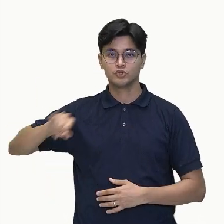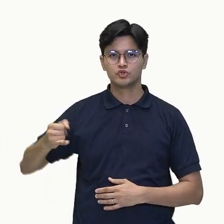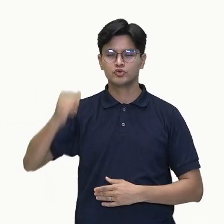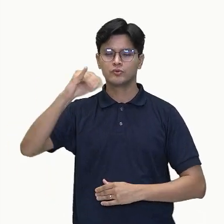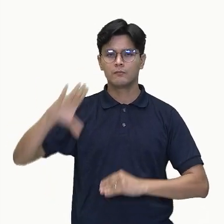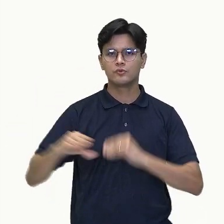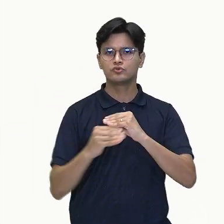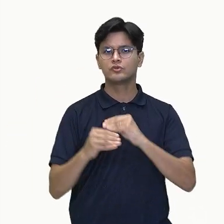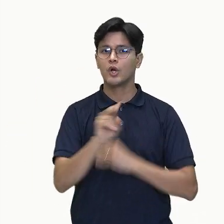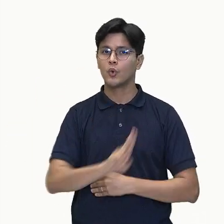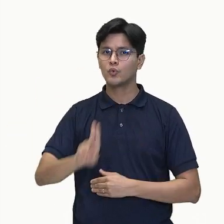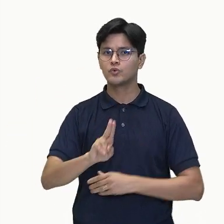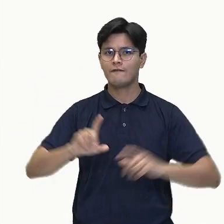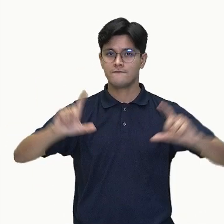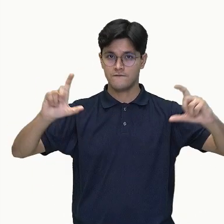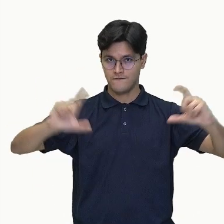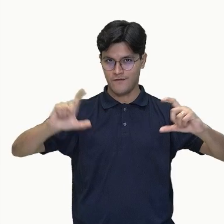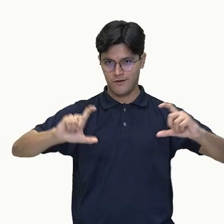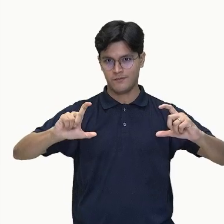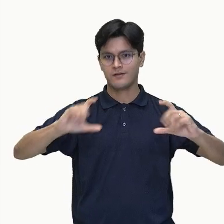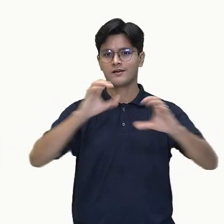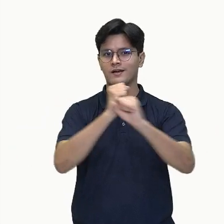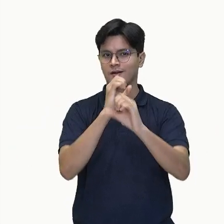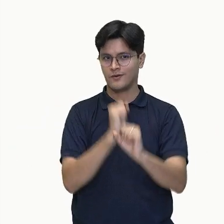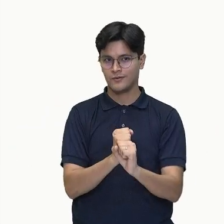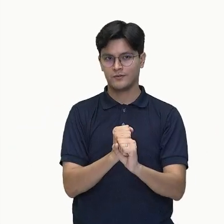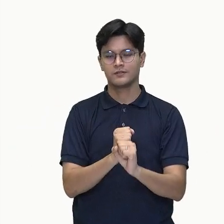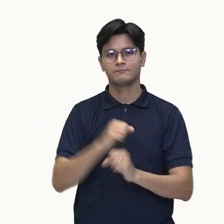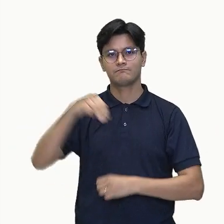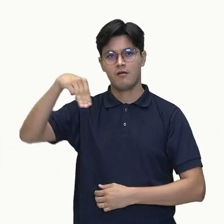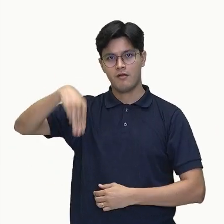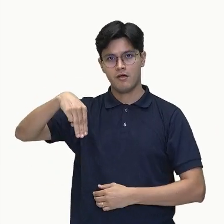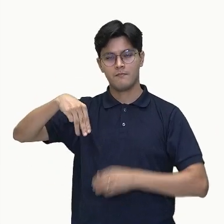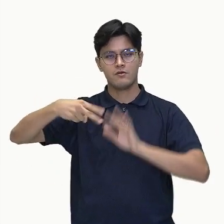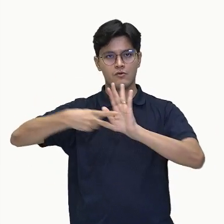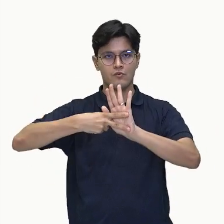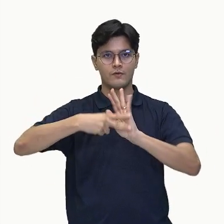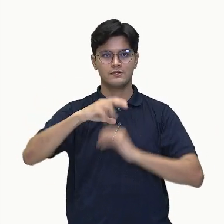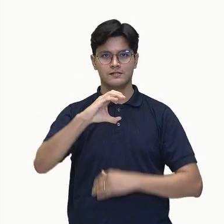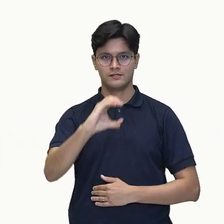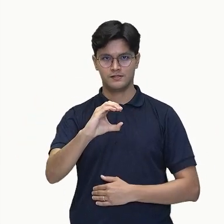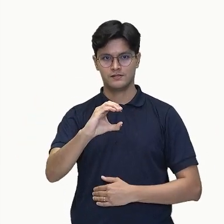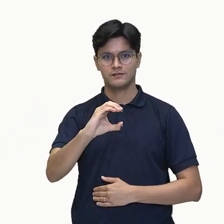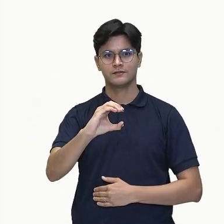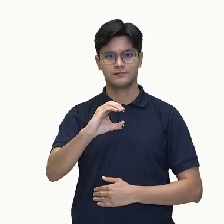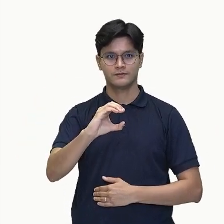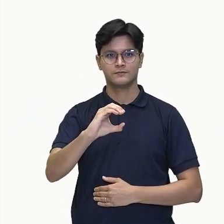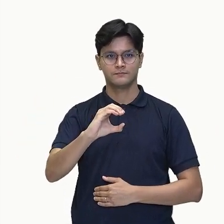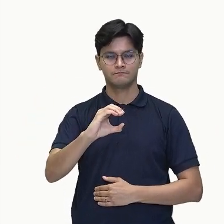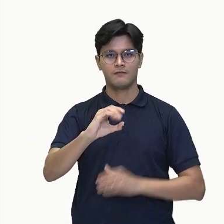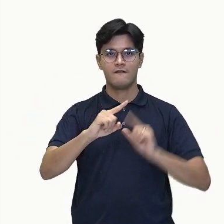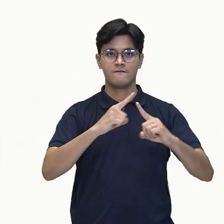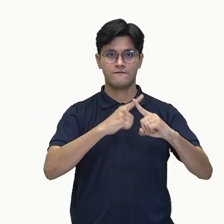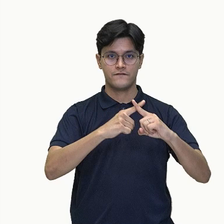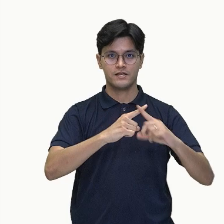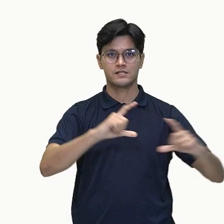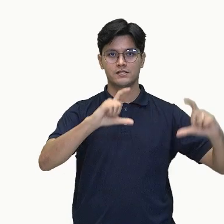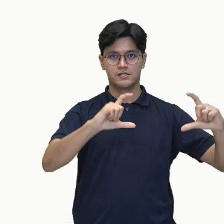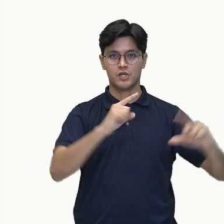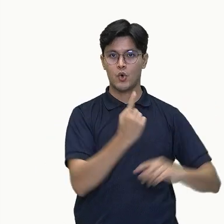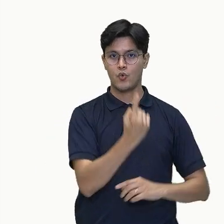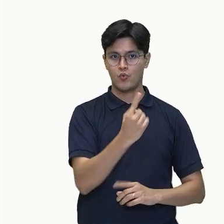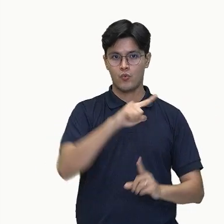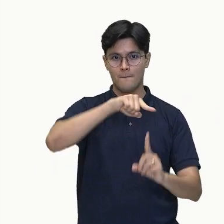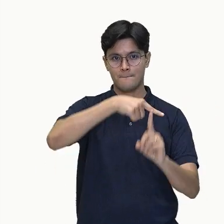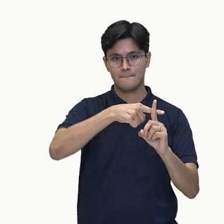seguinte fórmula. Montante é igual ao capital, que vai multiplicar 1 mais a taxa elevado